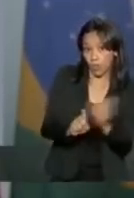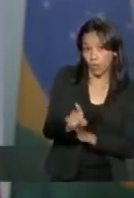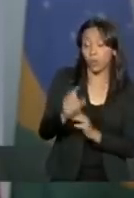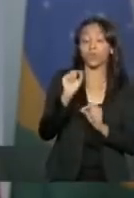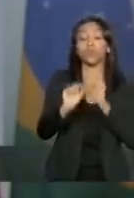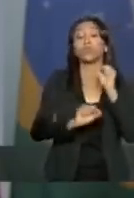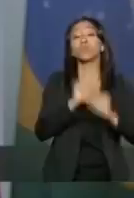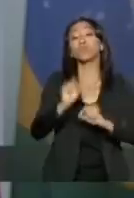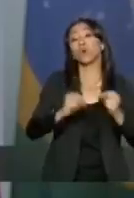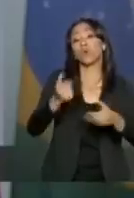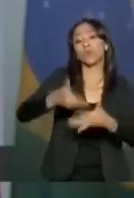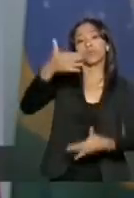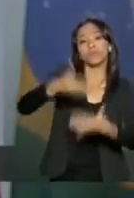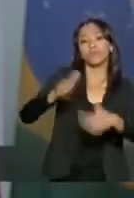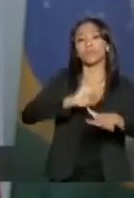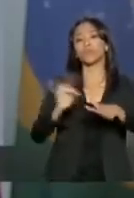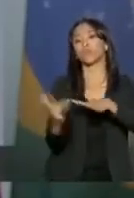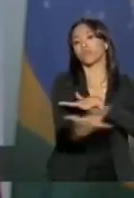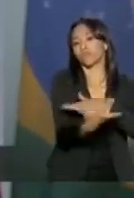social. O senhor